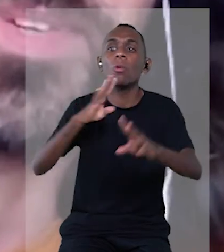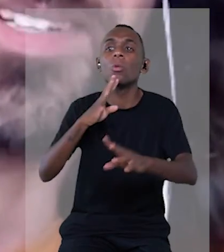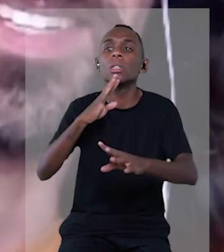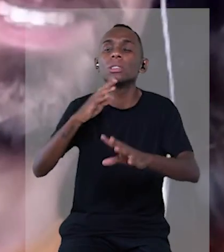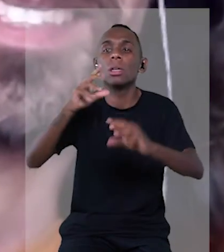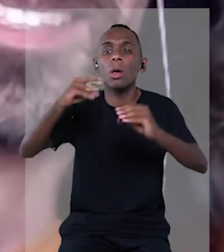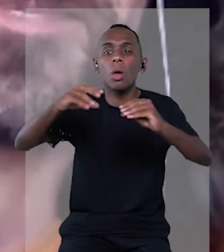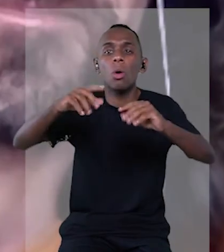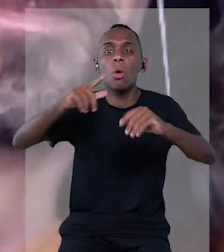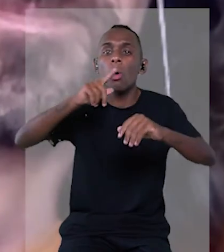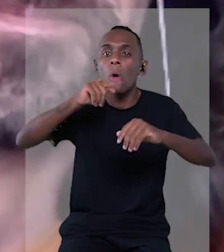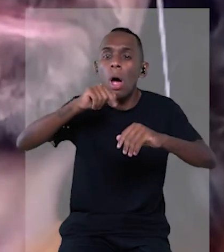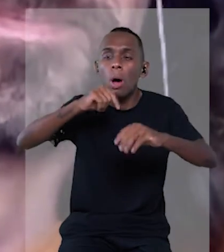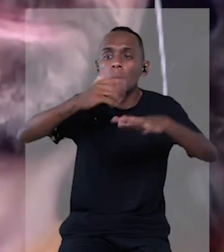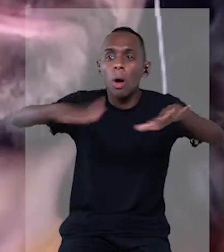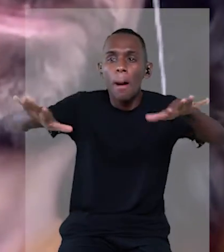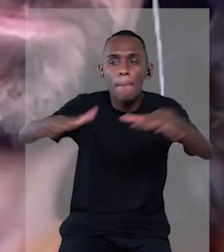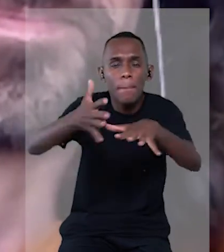mar pela primeira vez.